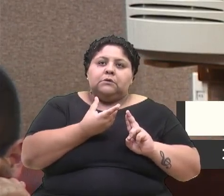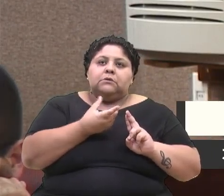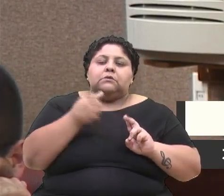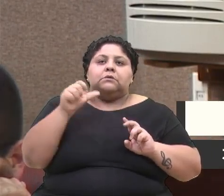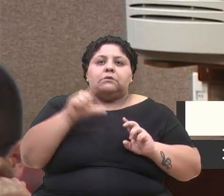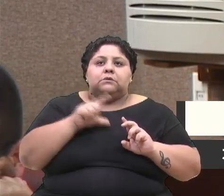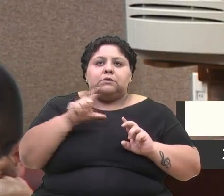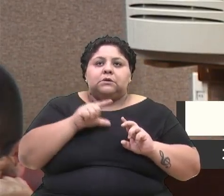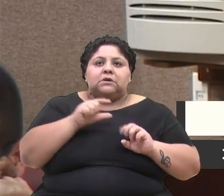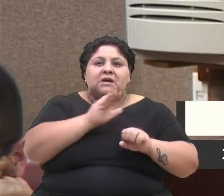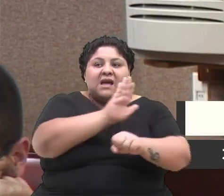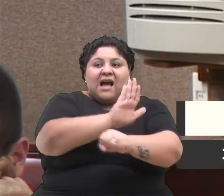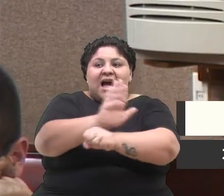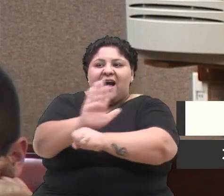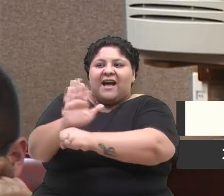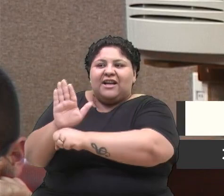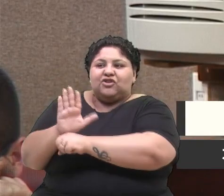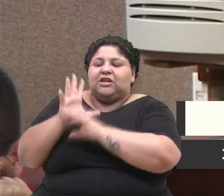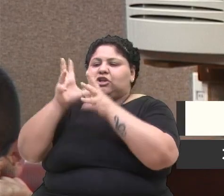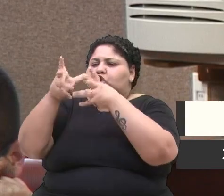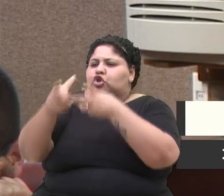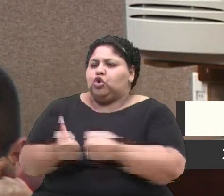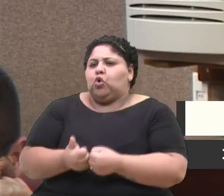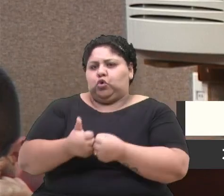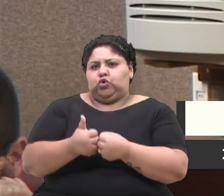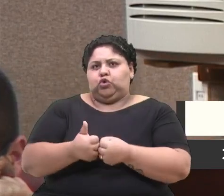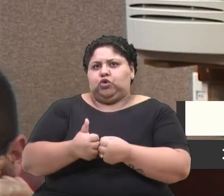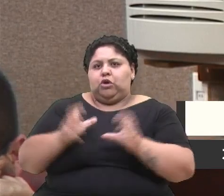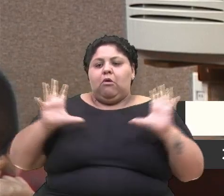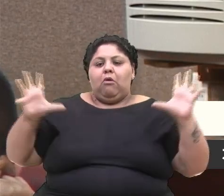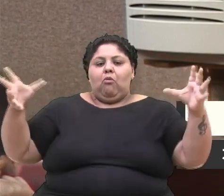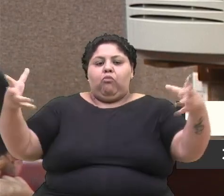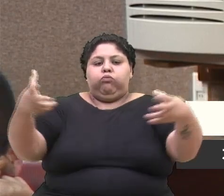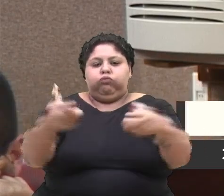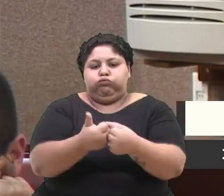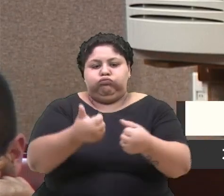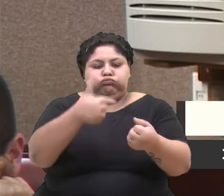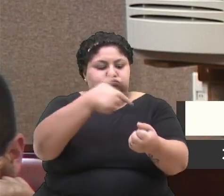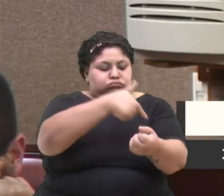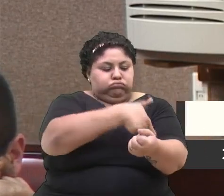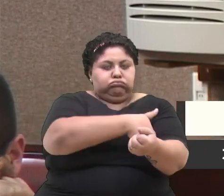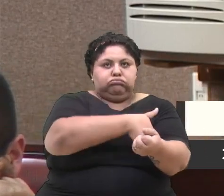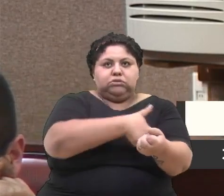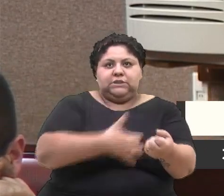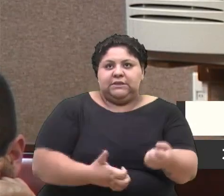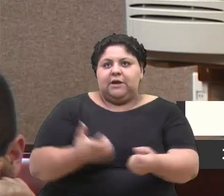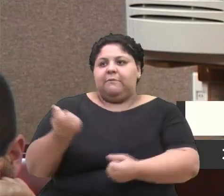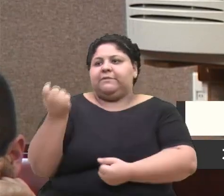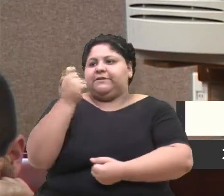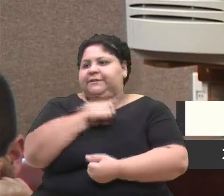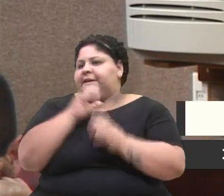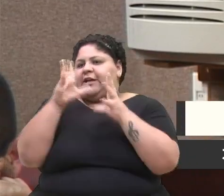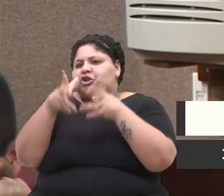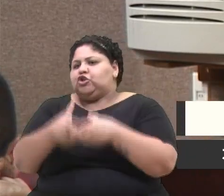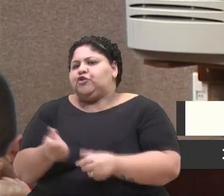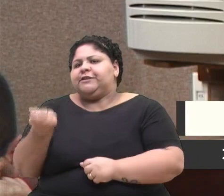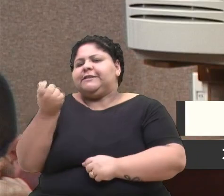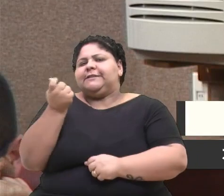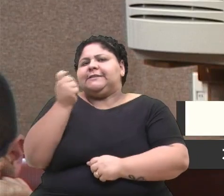a todos os exames, a todas as, enfim, necessidades da nossa